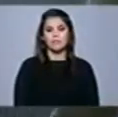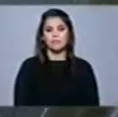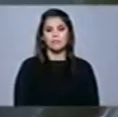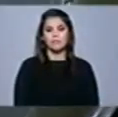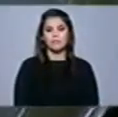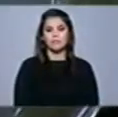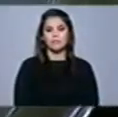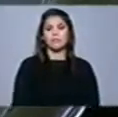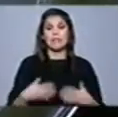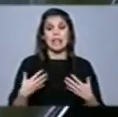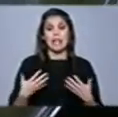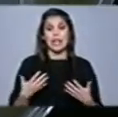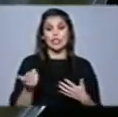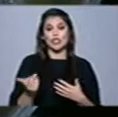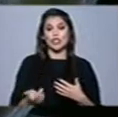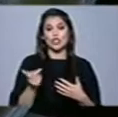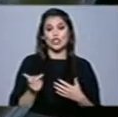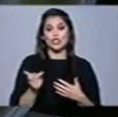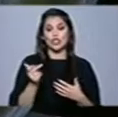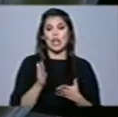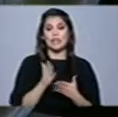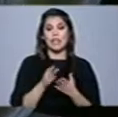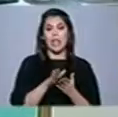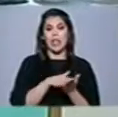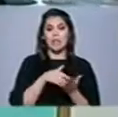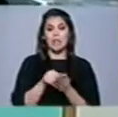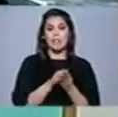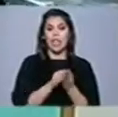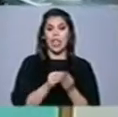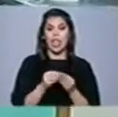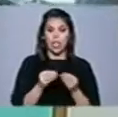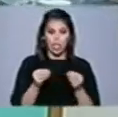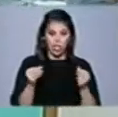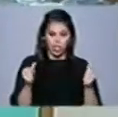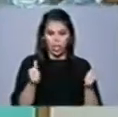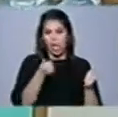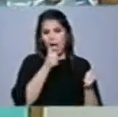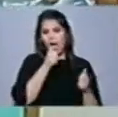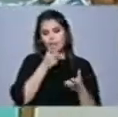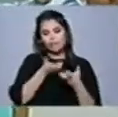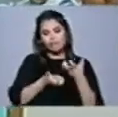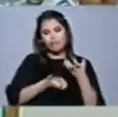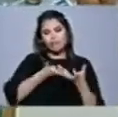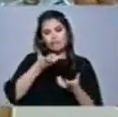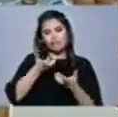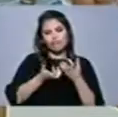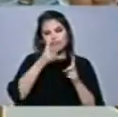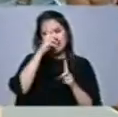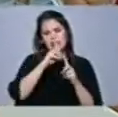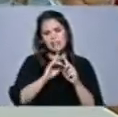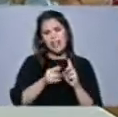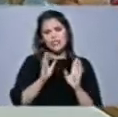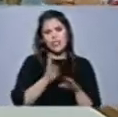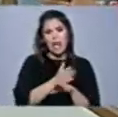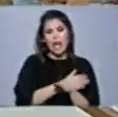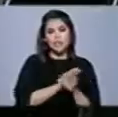E vamos deixar até a manteiga derreter e a água começar a fervilhar. O que estamos a fazer aqui, já fizemos cá